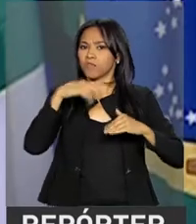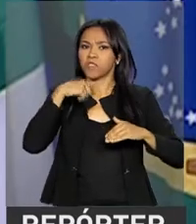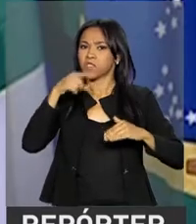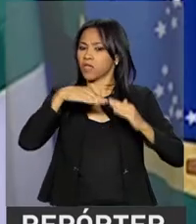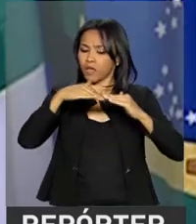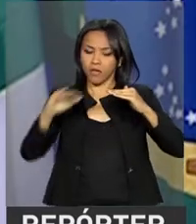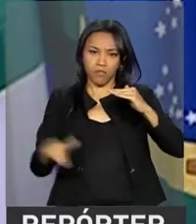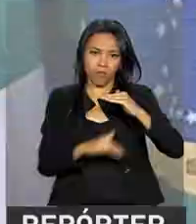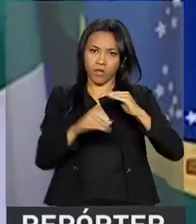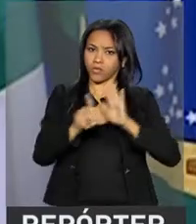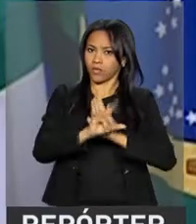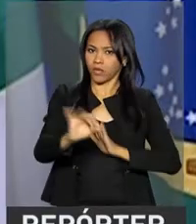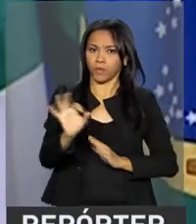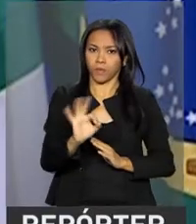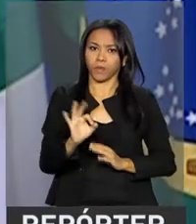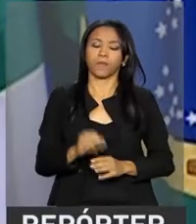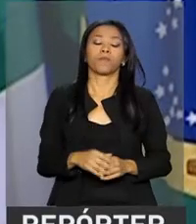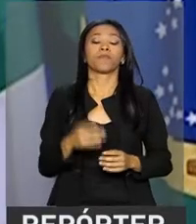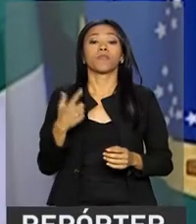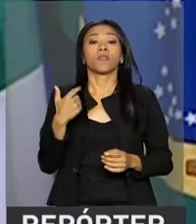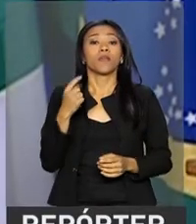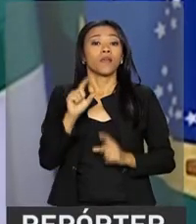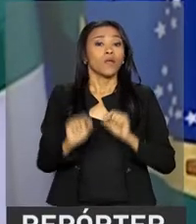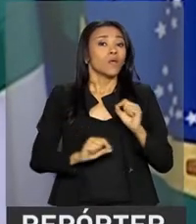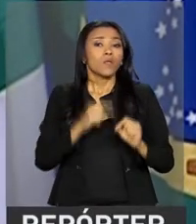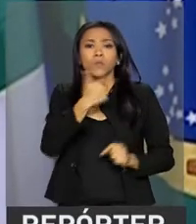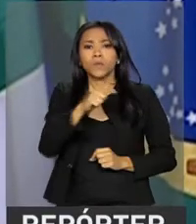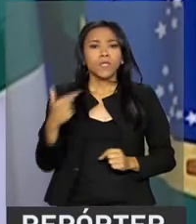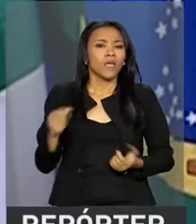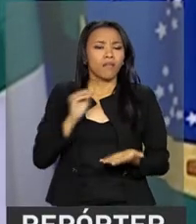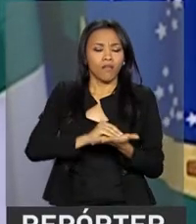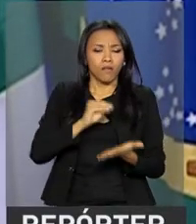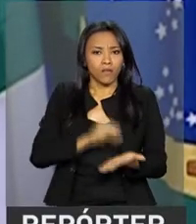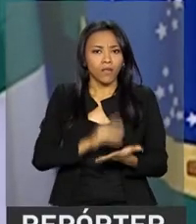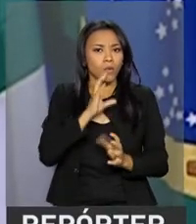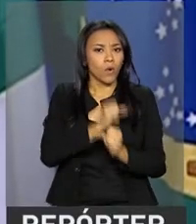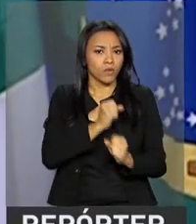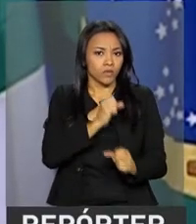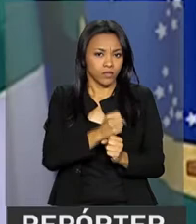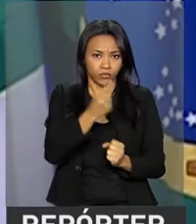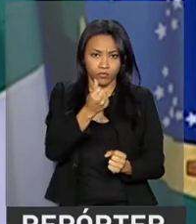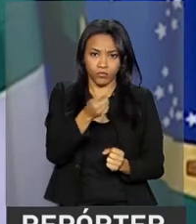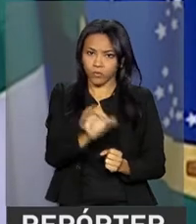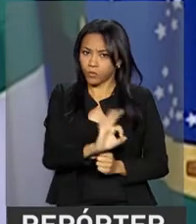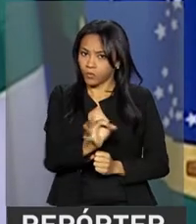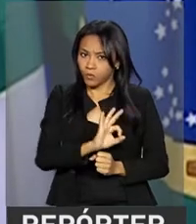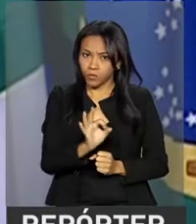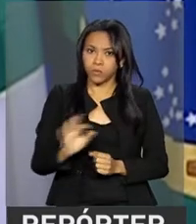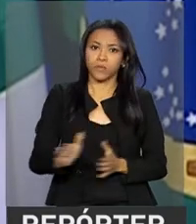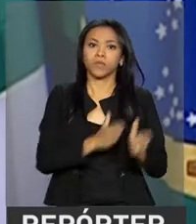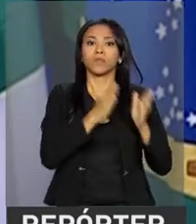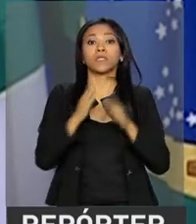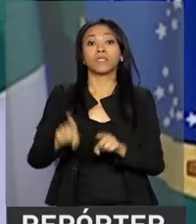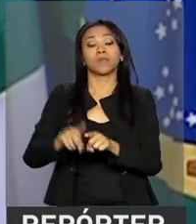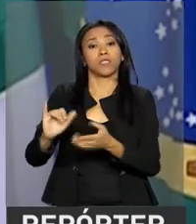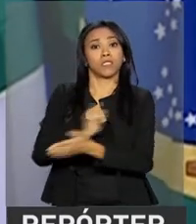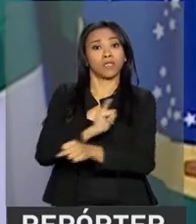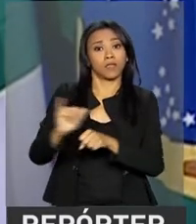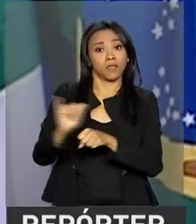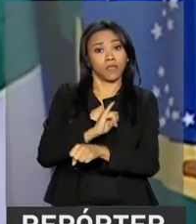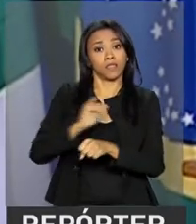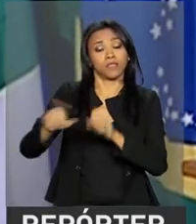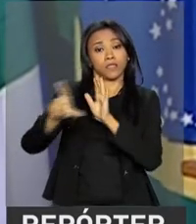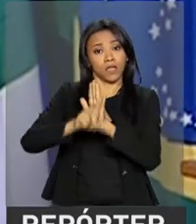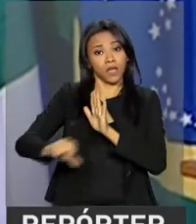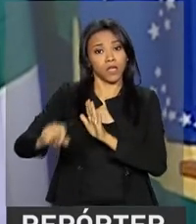abaixo da lei não nos tem faltado meios os meios orçamentários nem os instrumentos jurídicos necessários